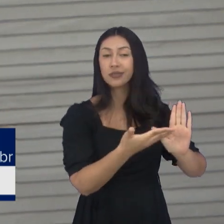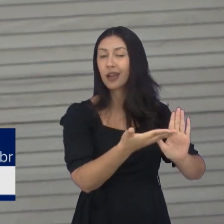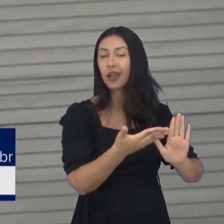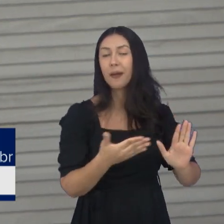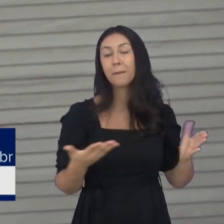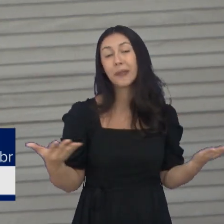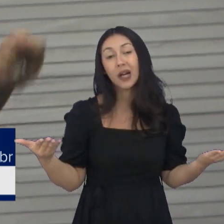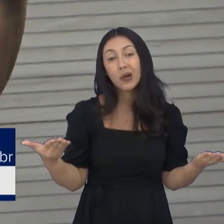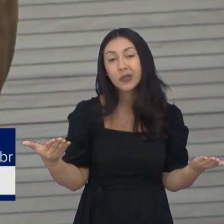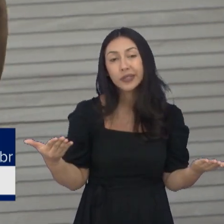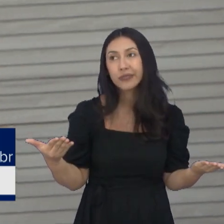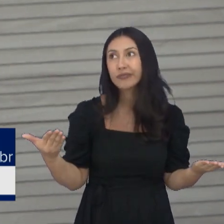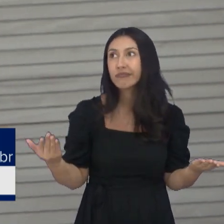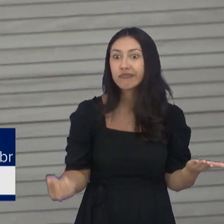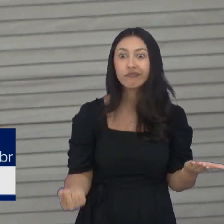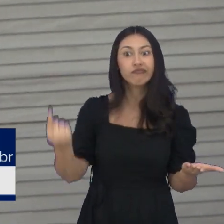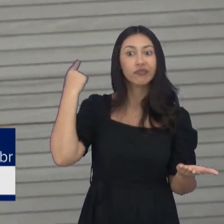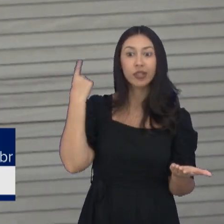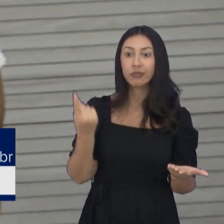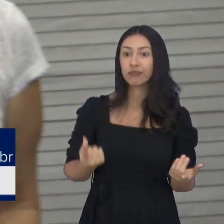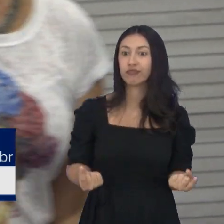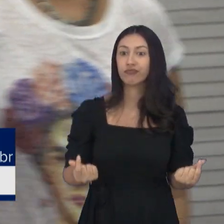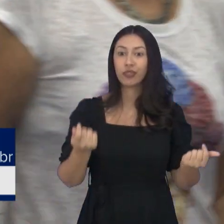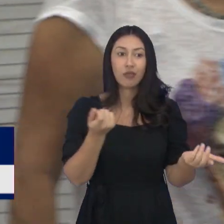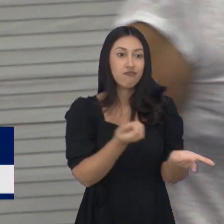agora esse retrocesso do dinheiro.